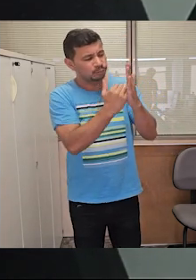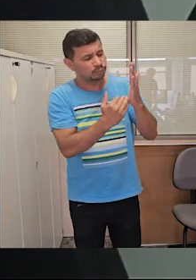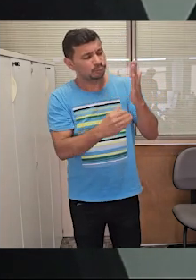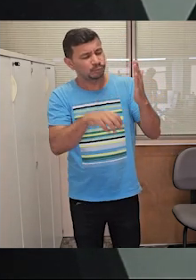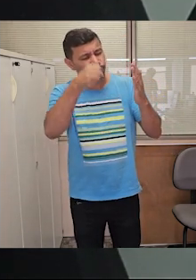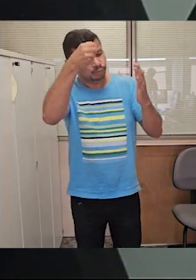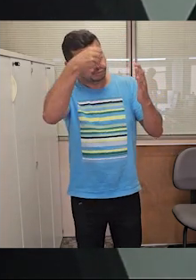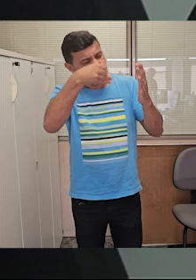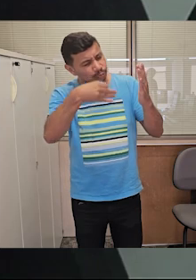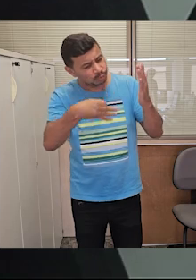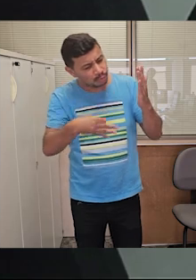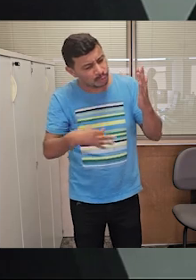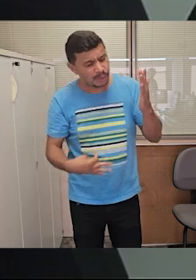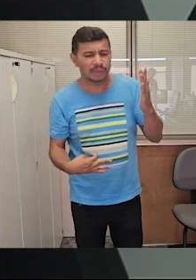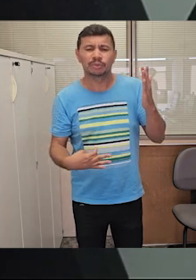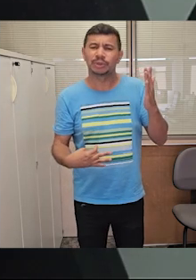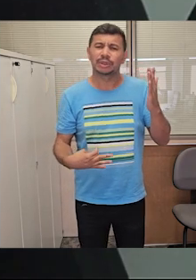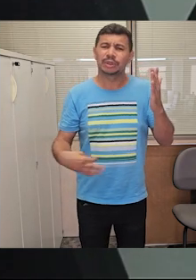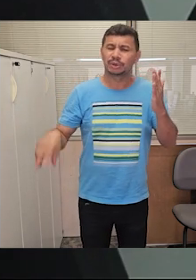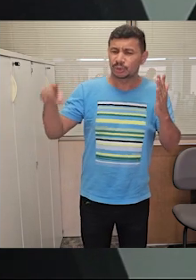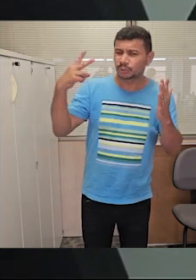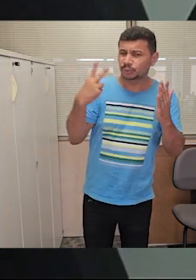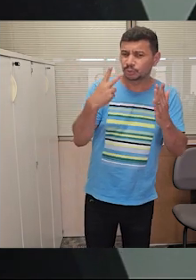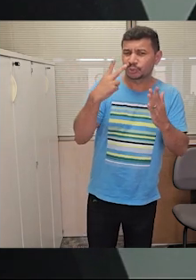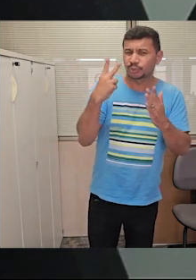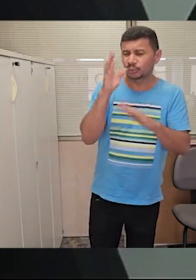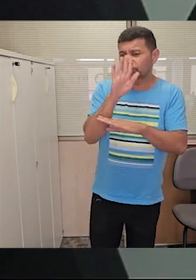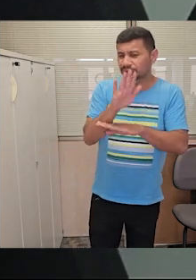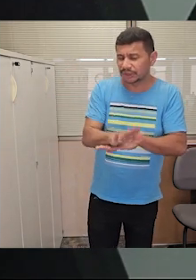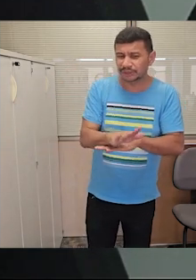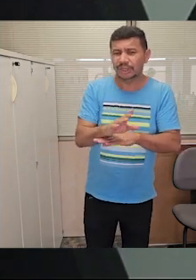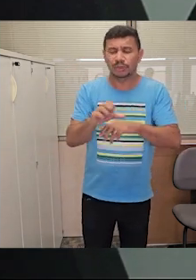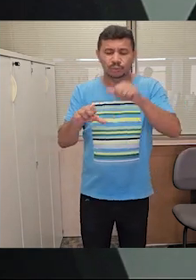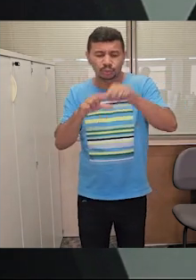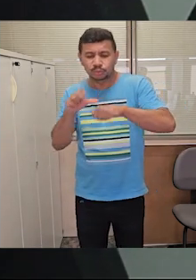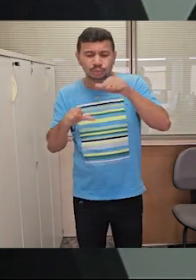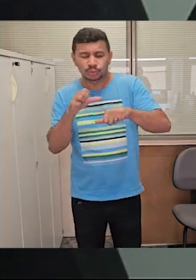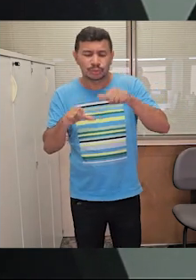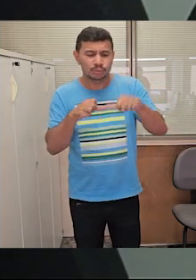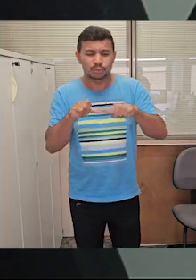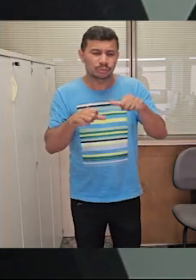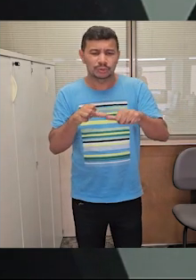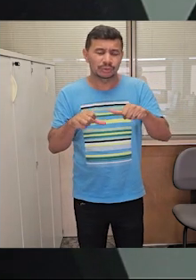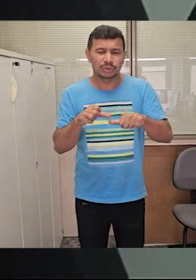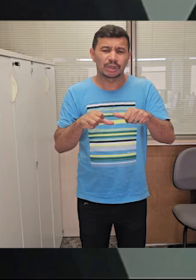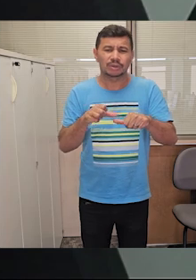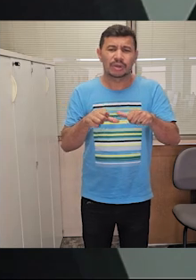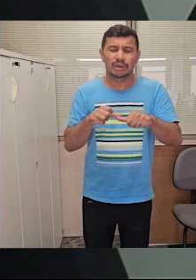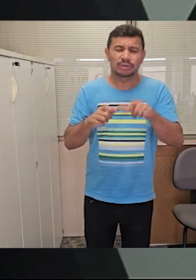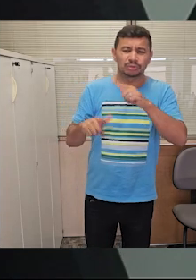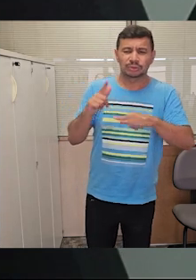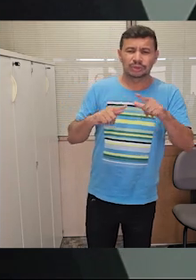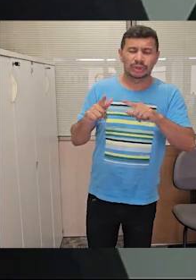Às 2 da tarde, na troca de turno da Lonaflex, a Lonaflex também foi ocupada,